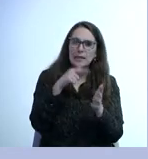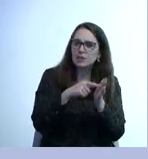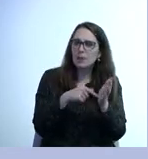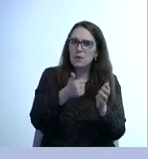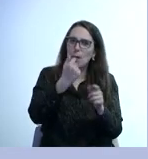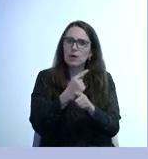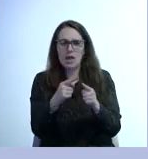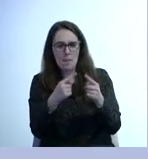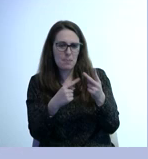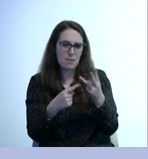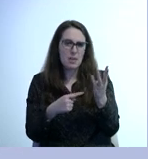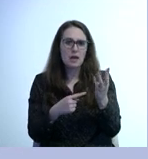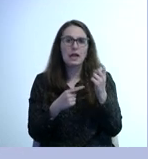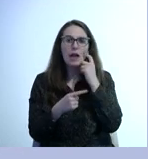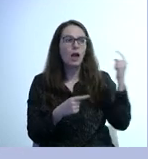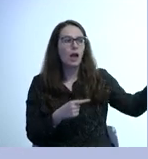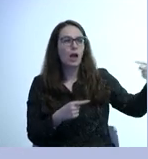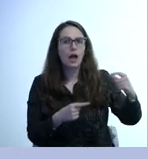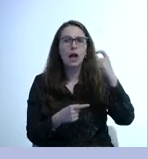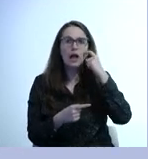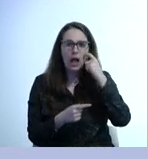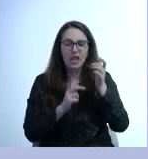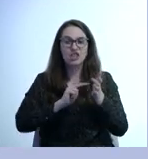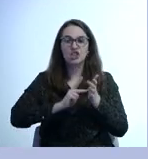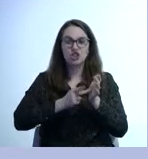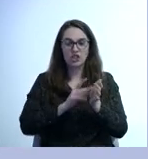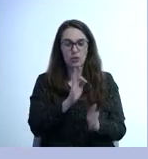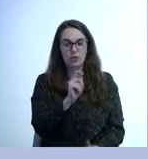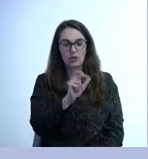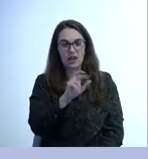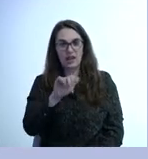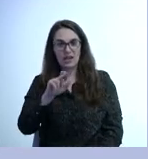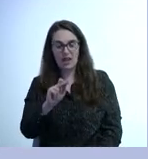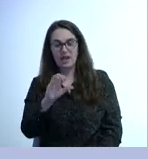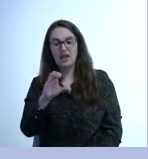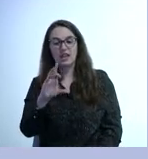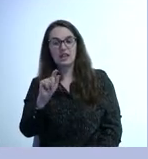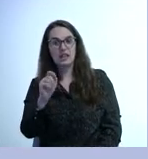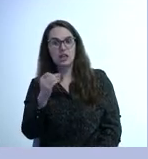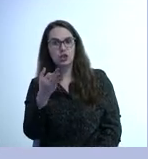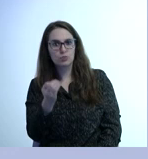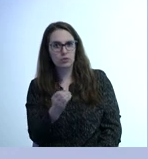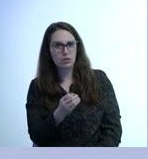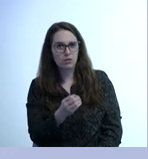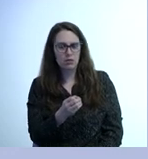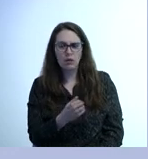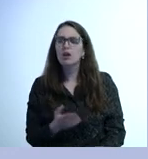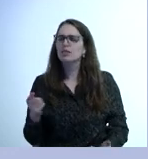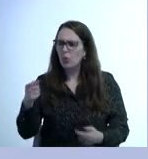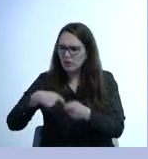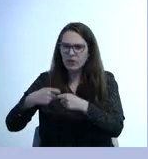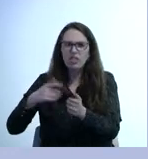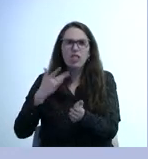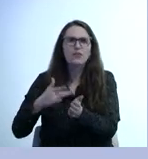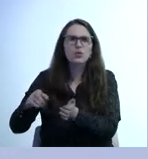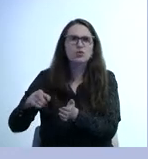meu conceito, entrou o engenheiro Ferreira Crespo. Sim. E diz assim: então, mas ele agora vende livros.